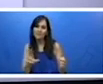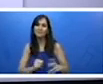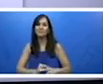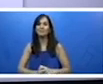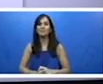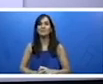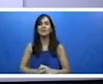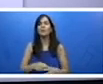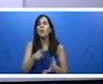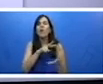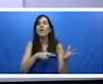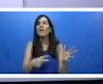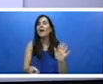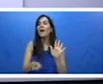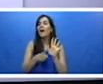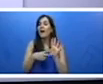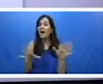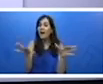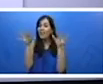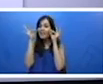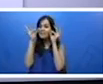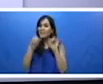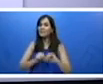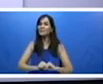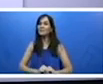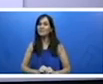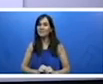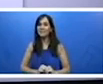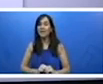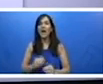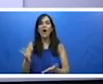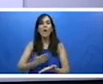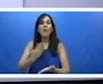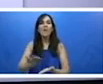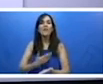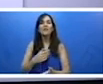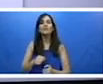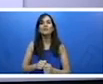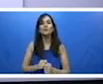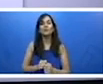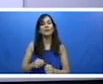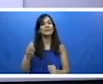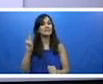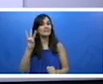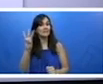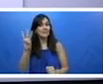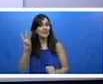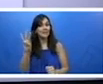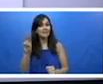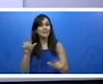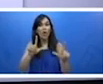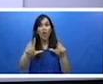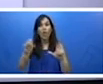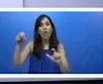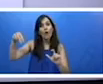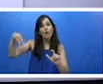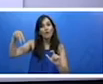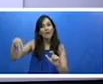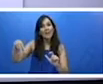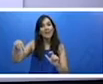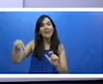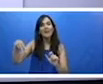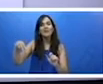ler atentamente. A obra é 3 novelas femininas.